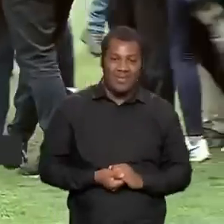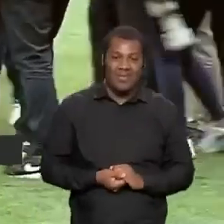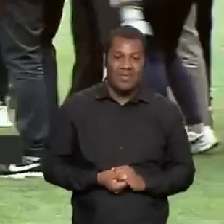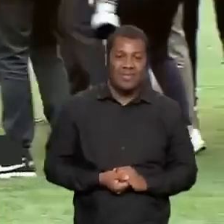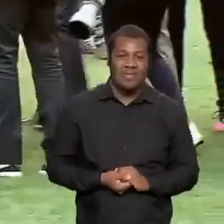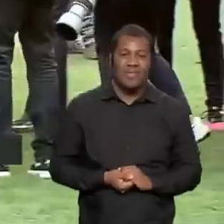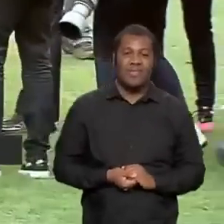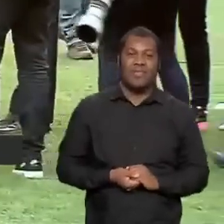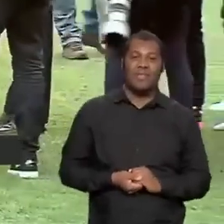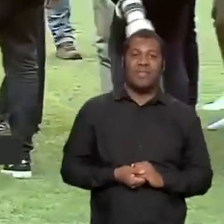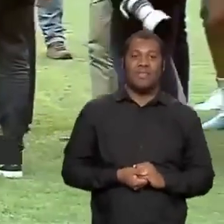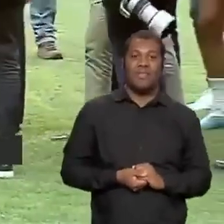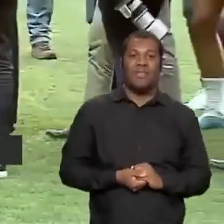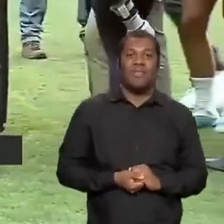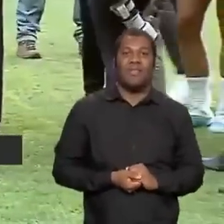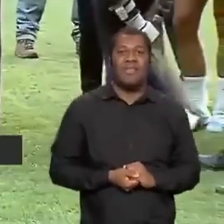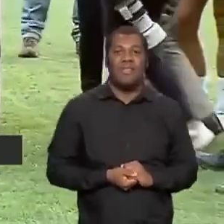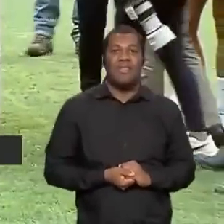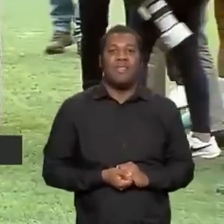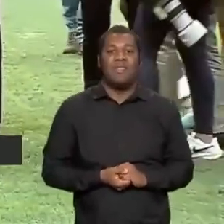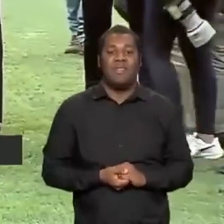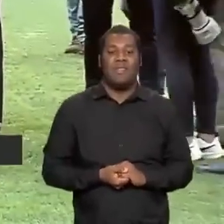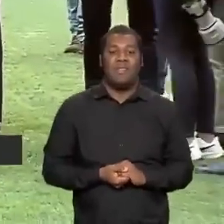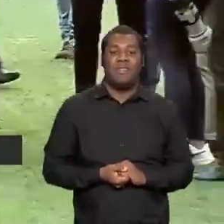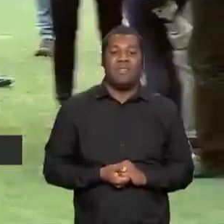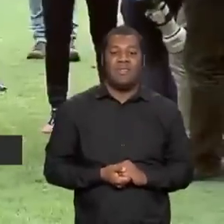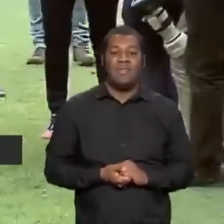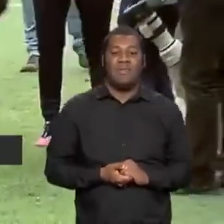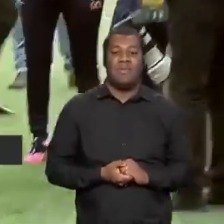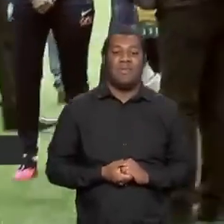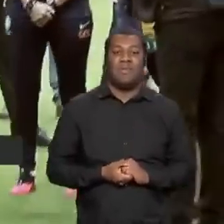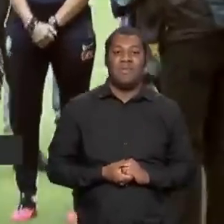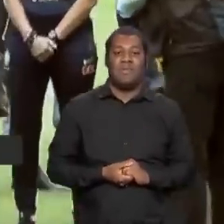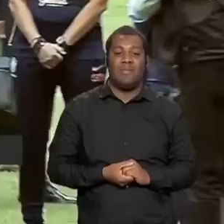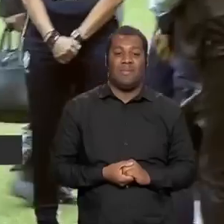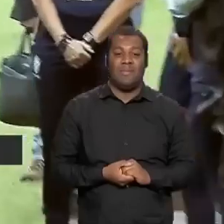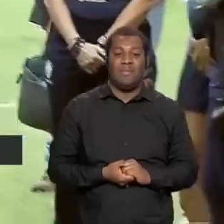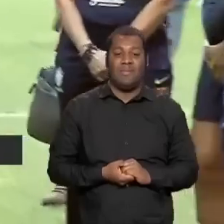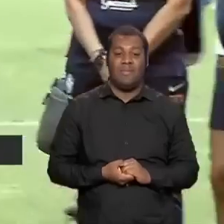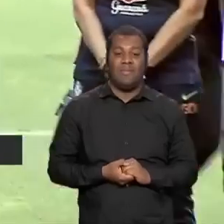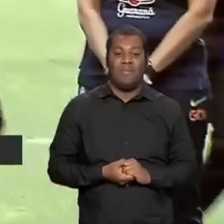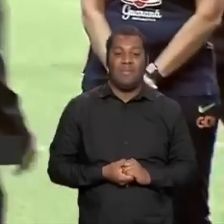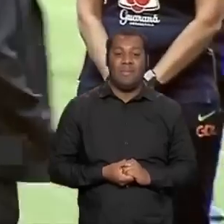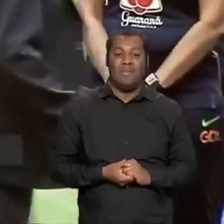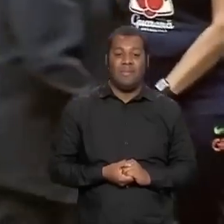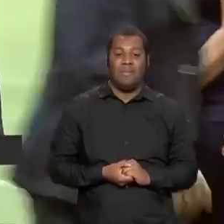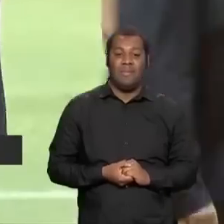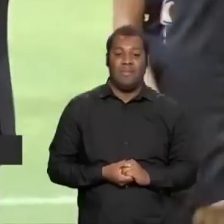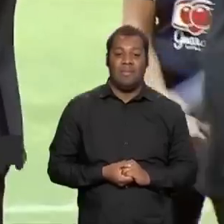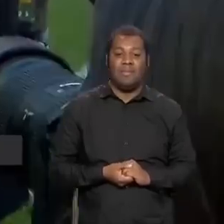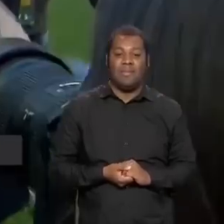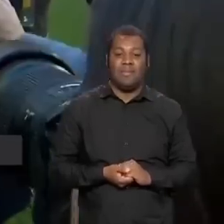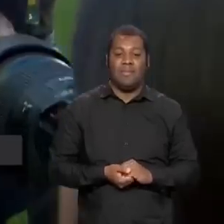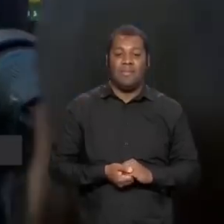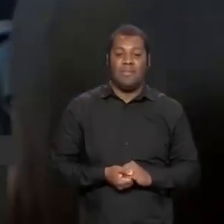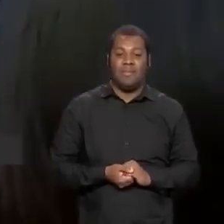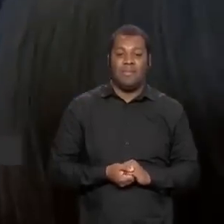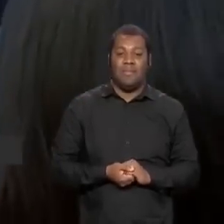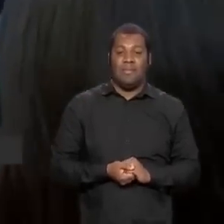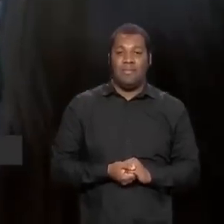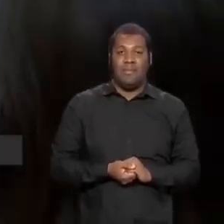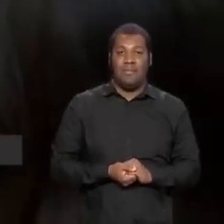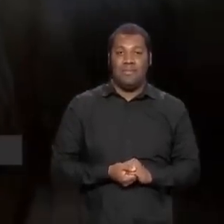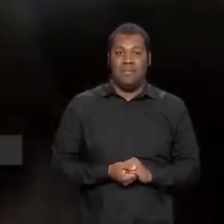Puta que pariu! Olha a frente! Tem que aparecer o presidente, caramba! Porra! Pessoal, dá licença